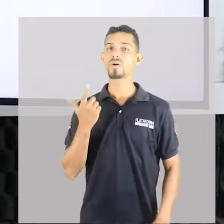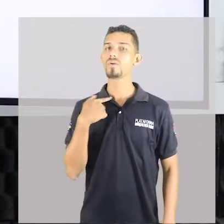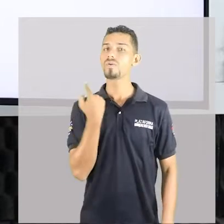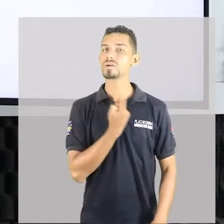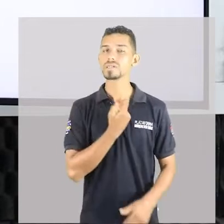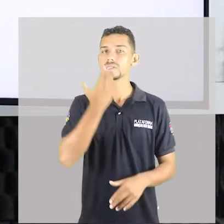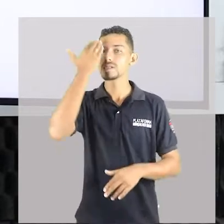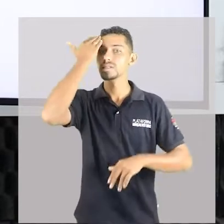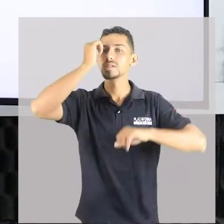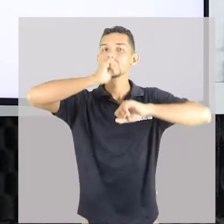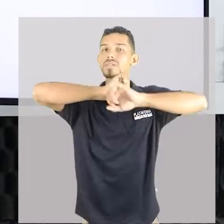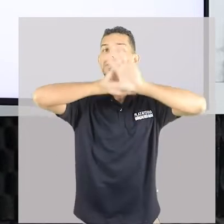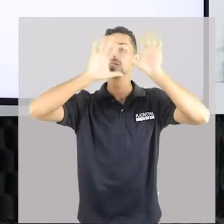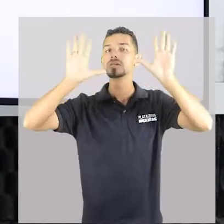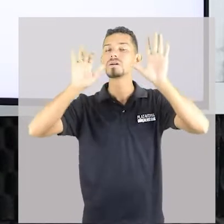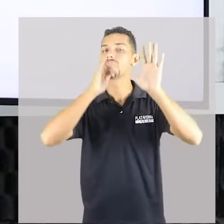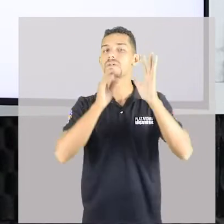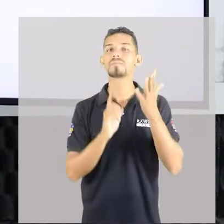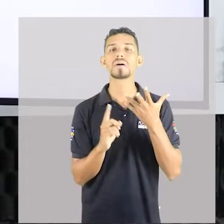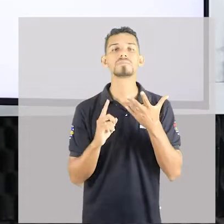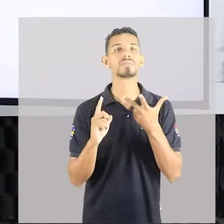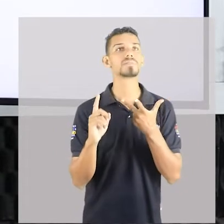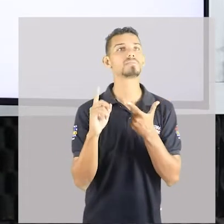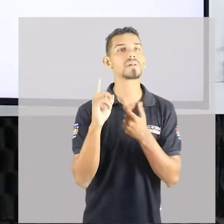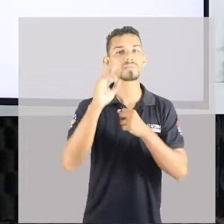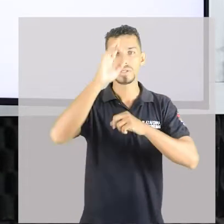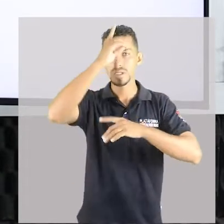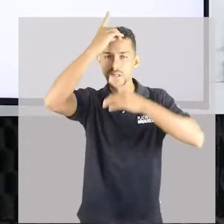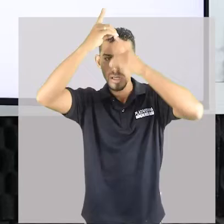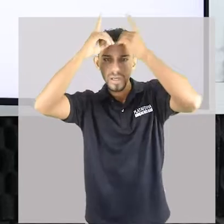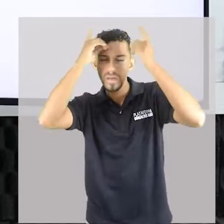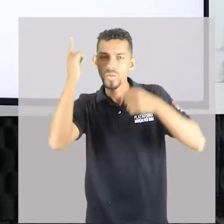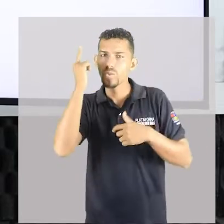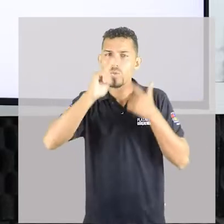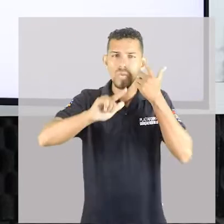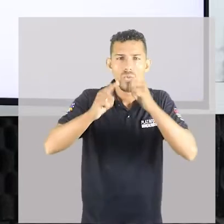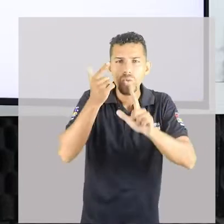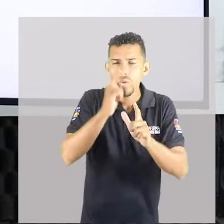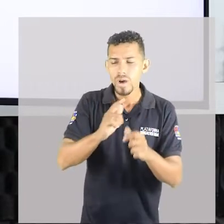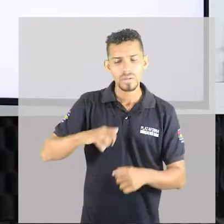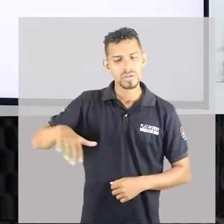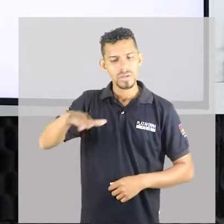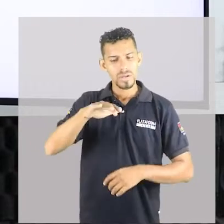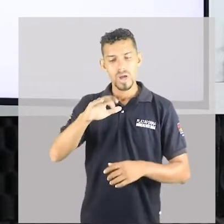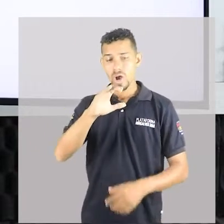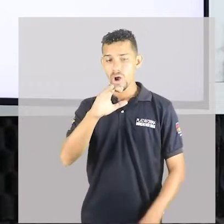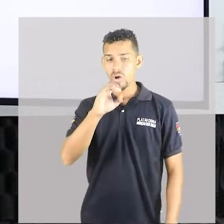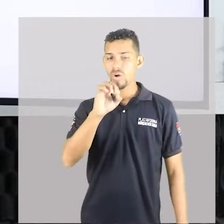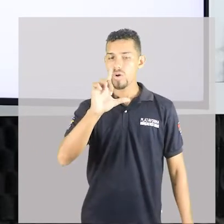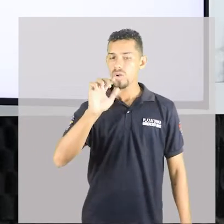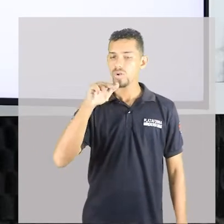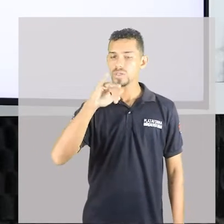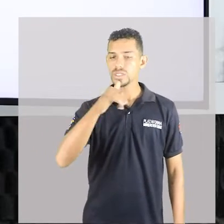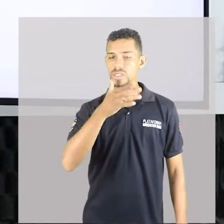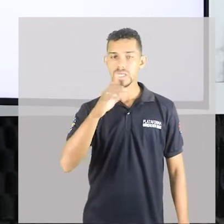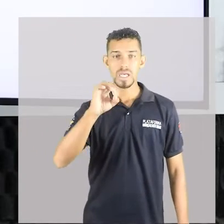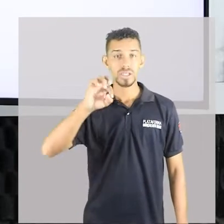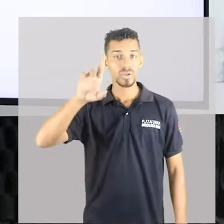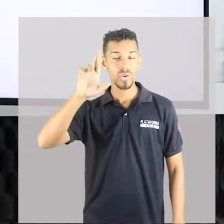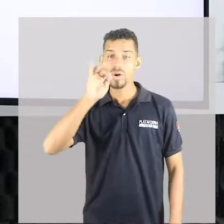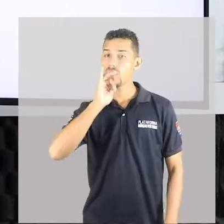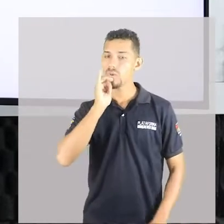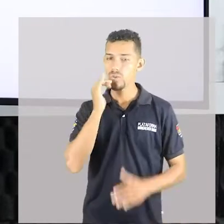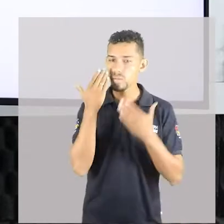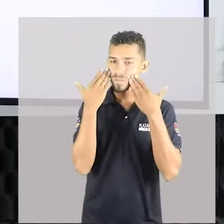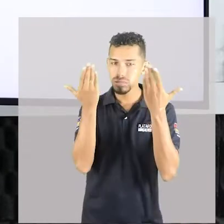entendemos enquanto, né, fatores ideológicos para a confirmação daquele colonizador